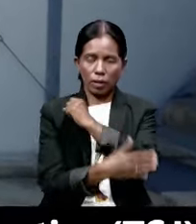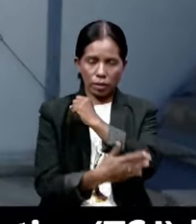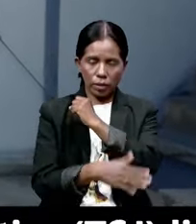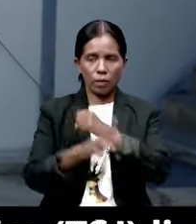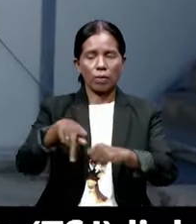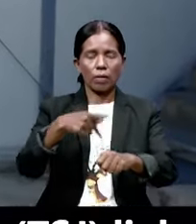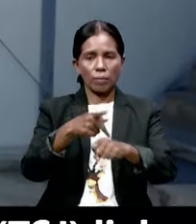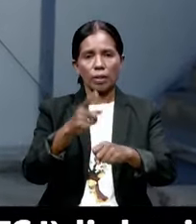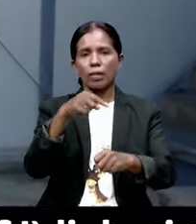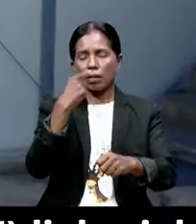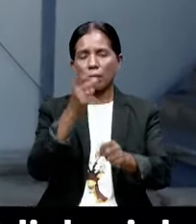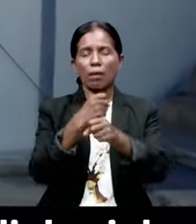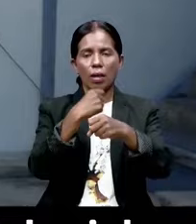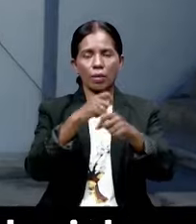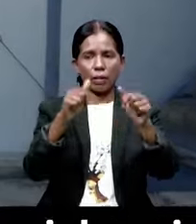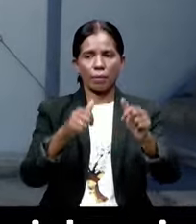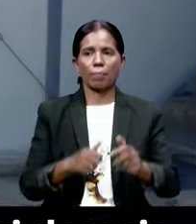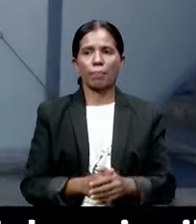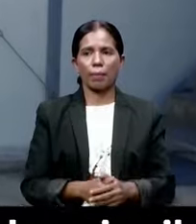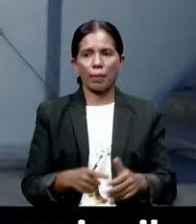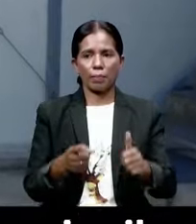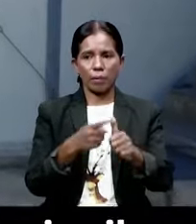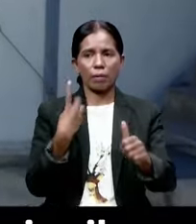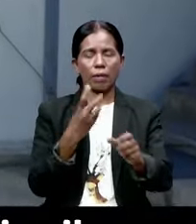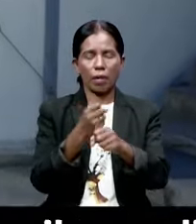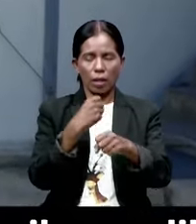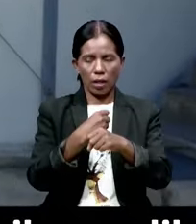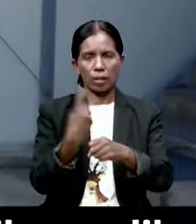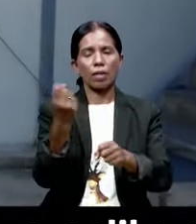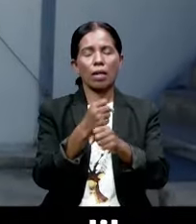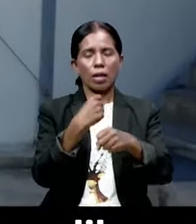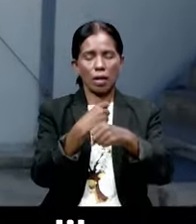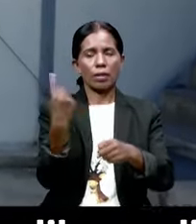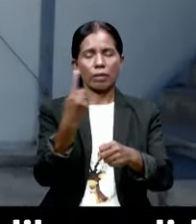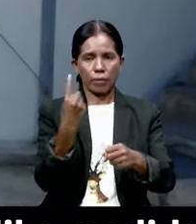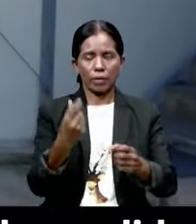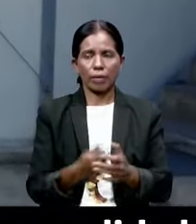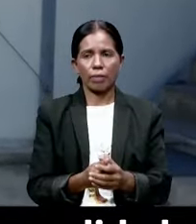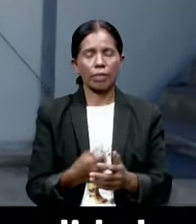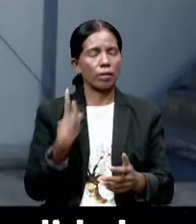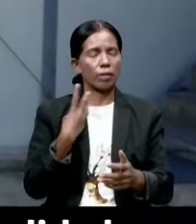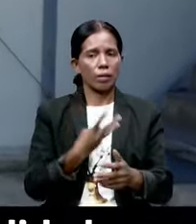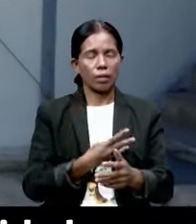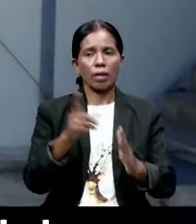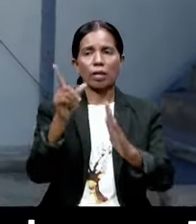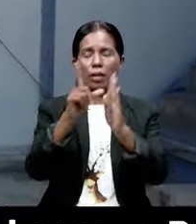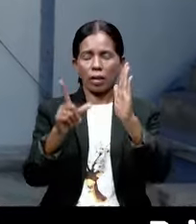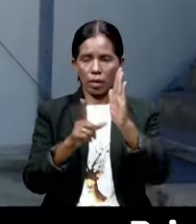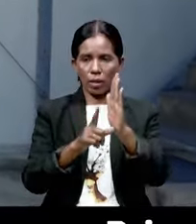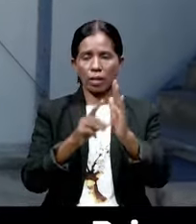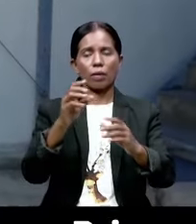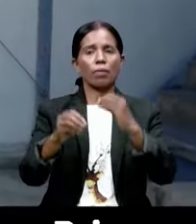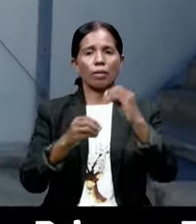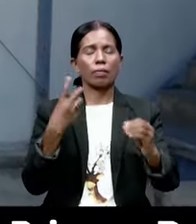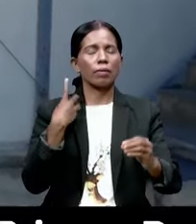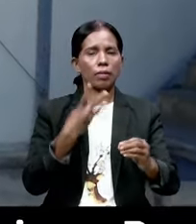uma calúria, né? Porque é a primeira vez que você fala na fatia. Tanto que tem a soberania, né? Significa que tem a